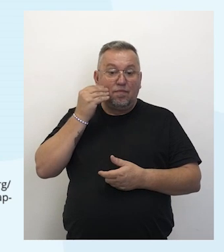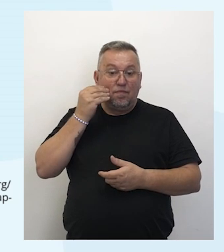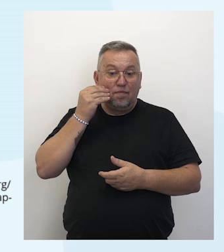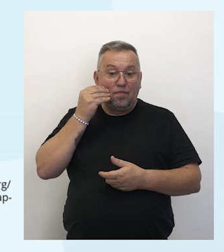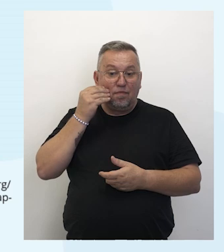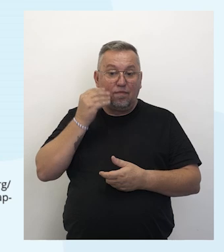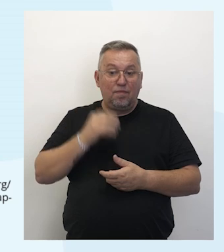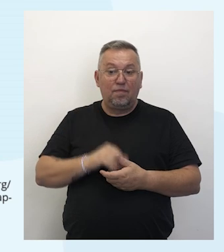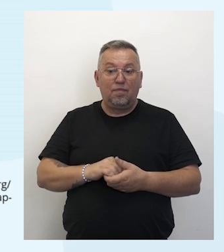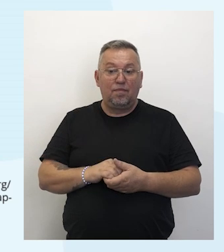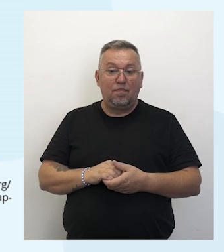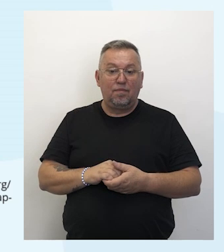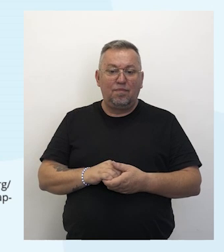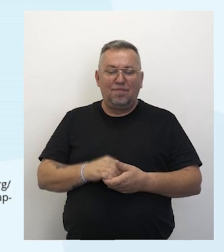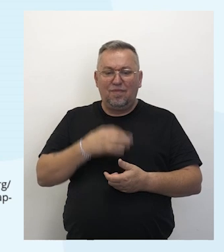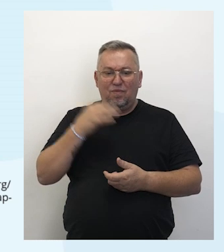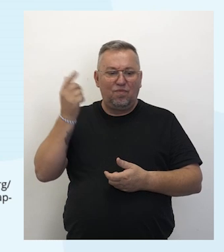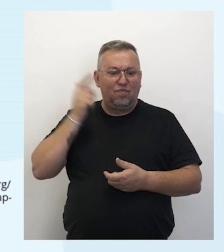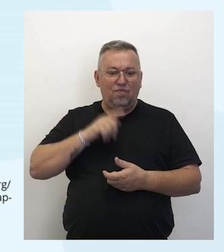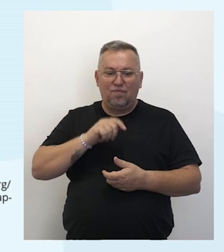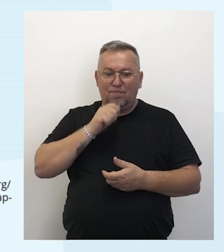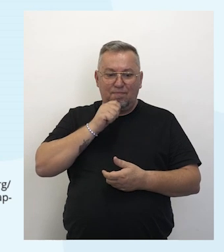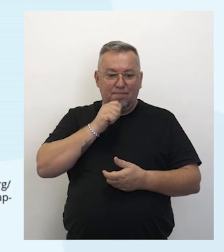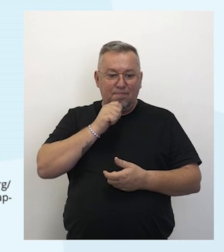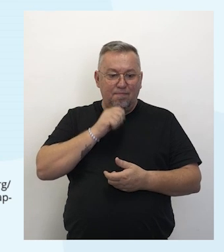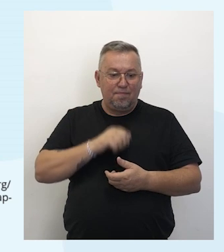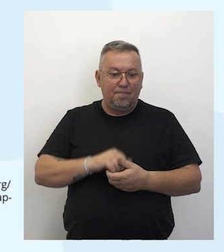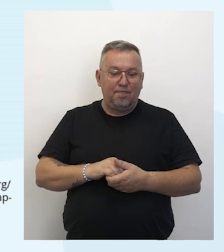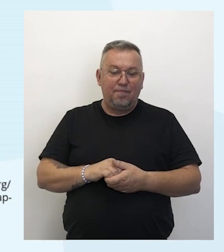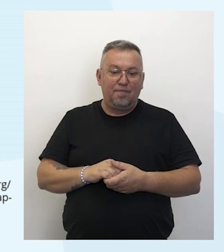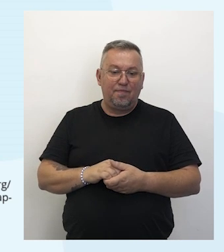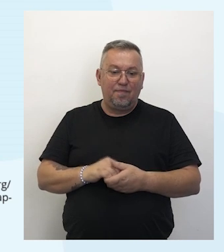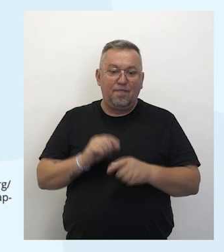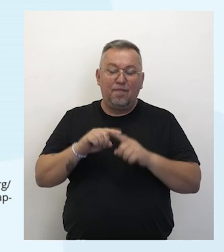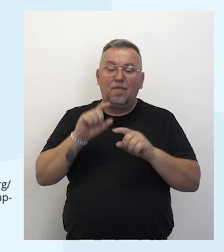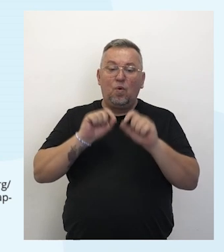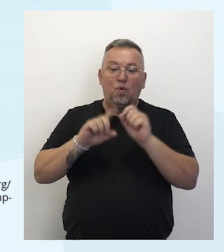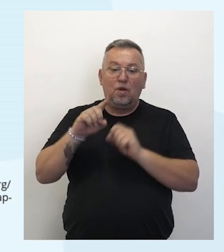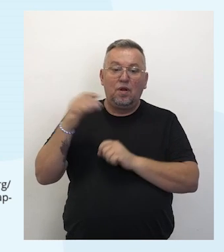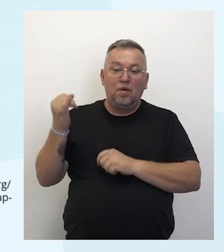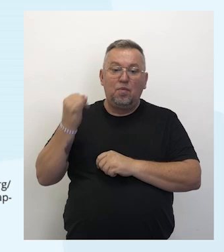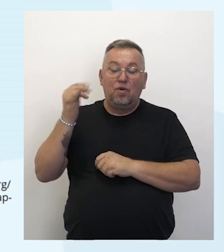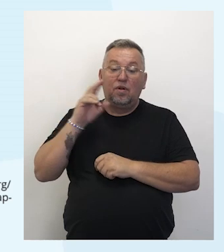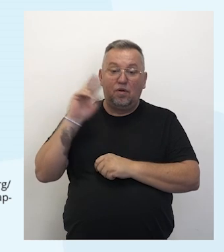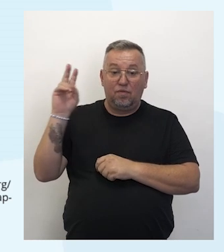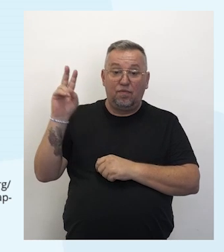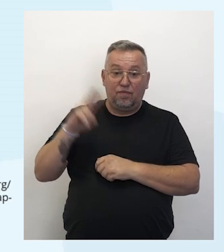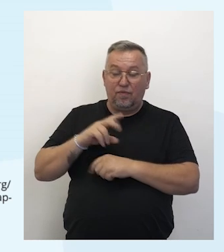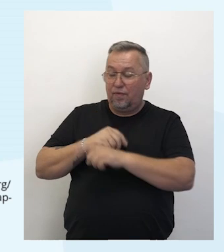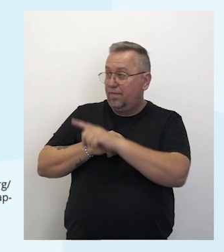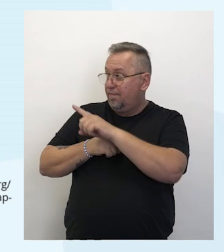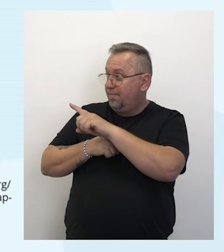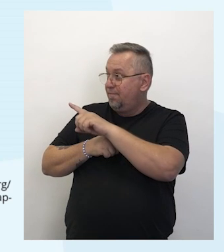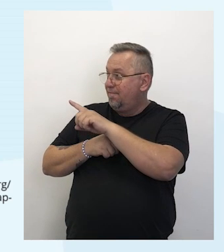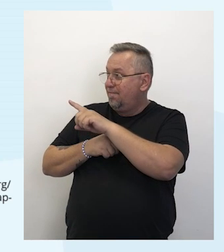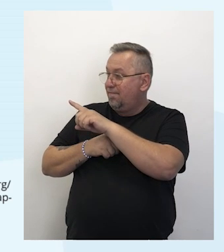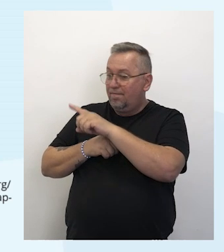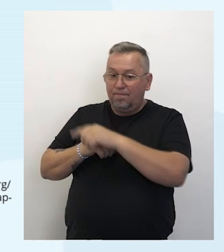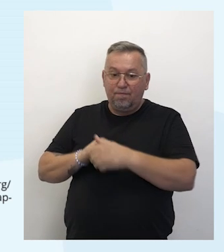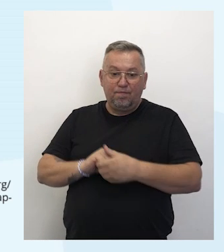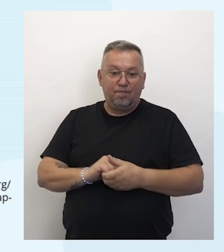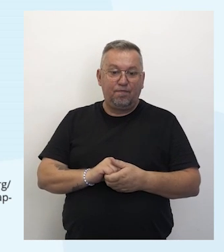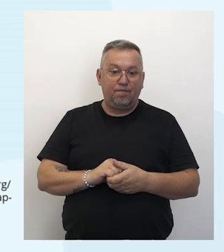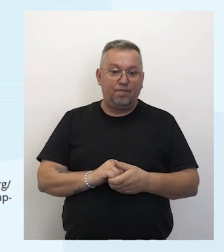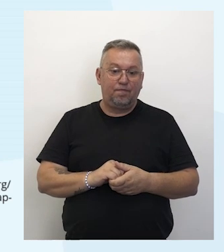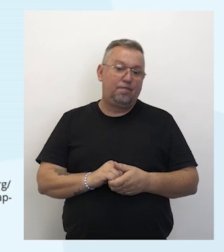mapa. Eu acho que eu não vou conseguir. Mas o que é importante aqui para vocês? Deixa eu ver.